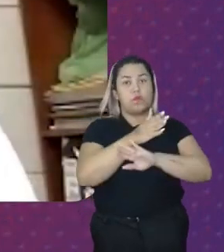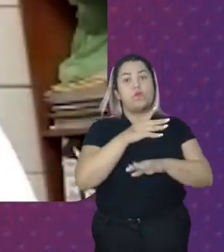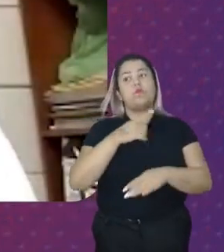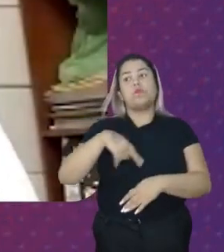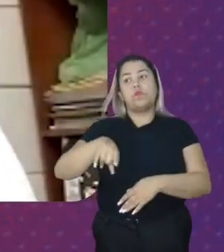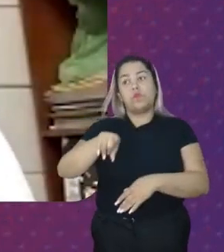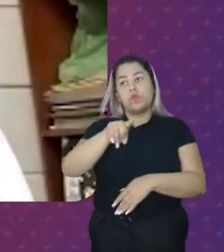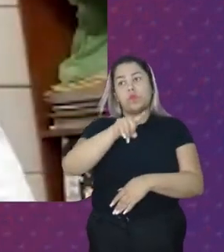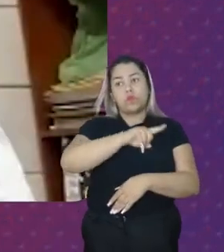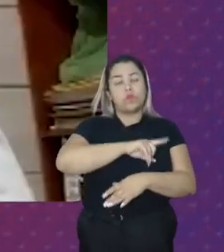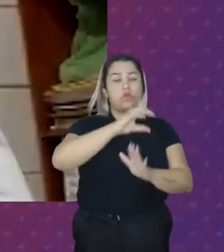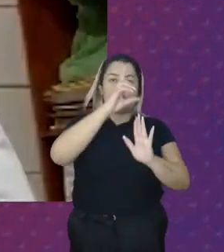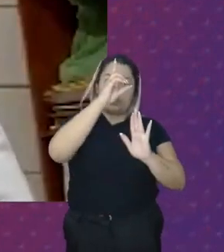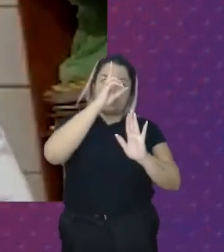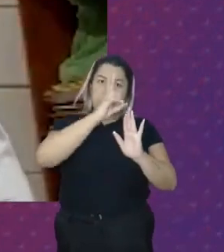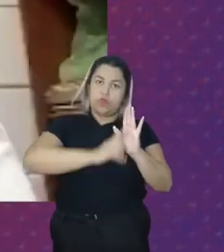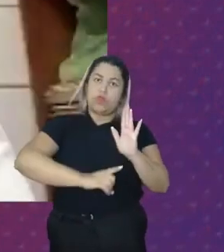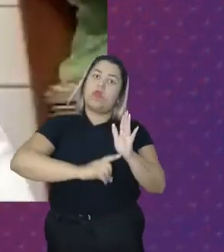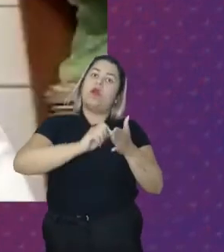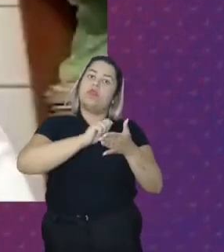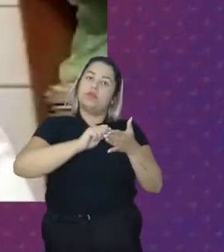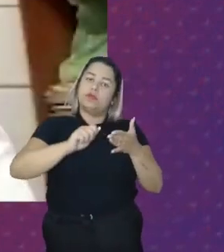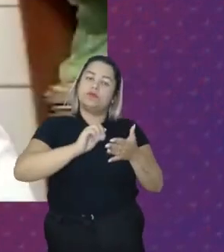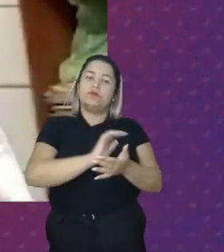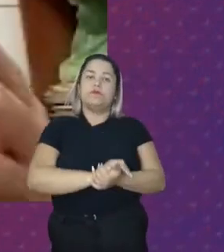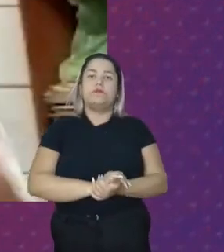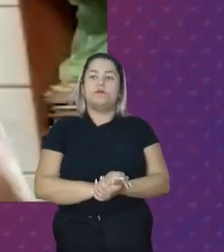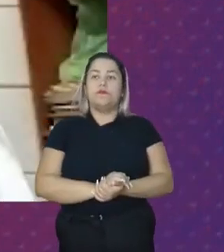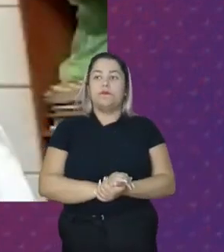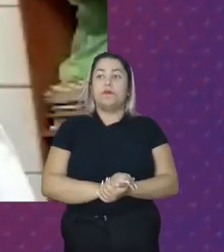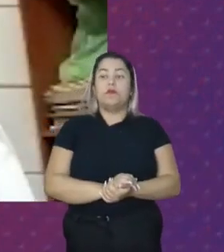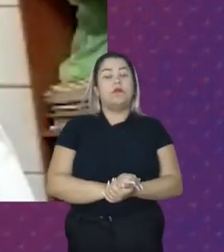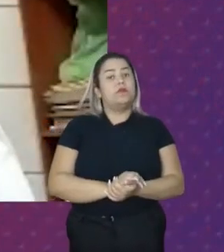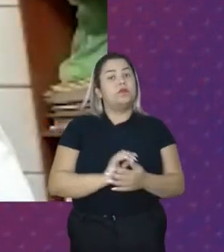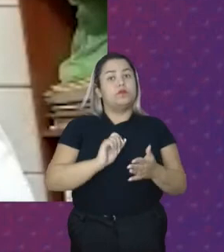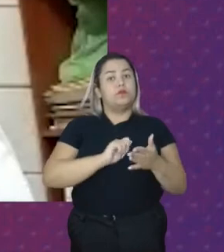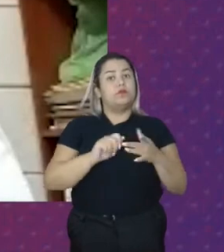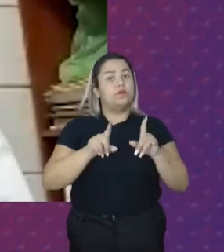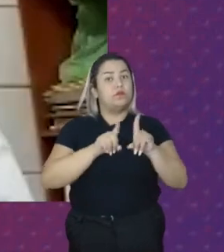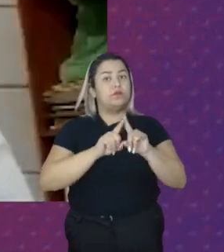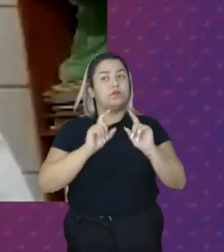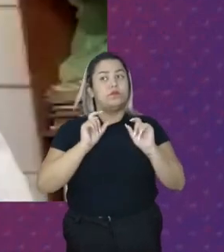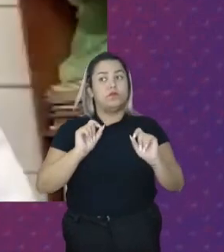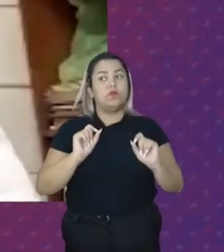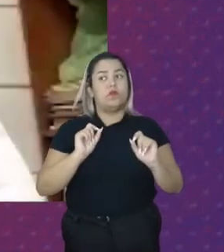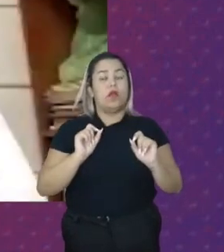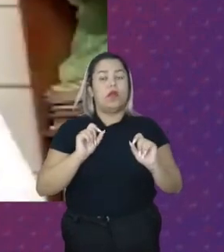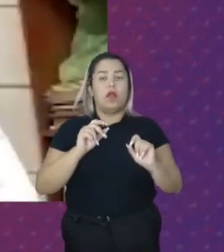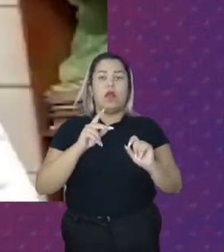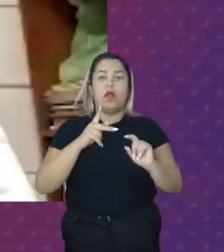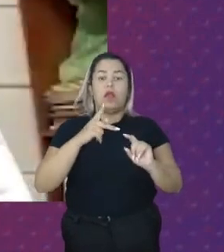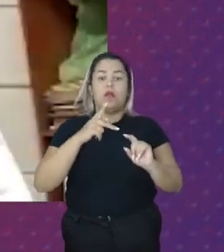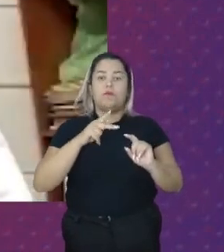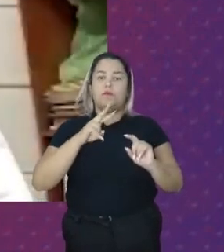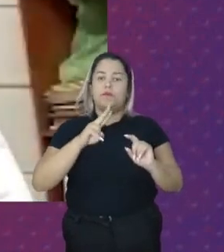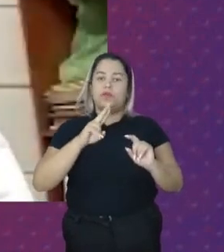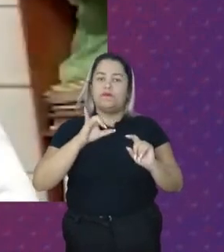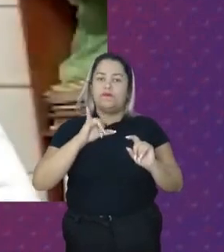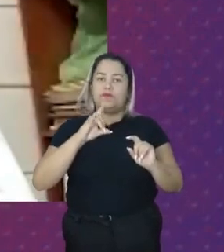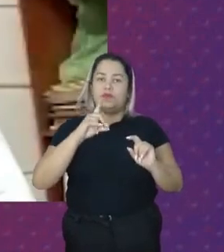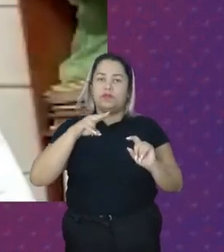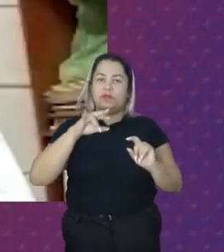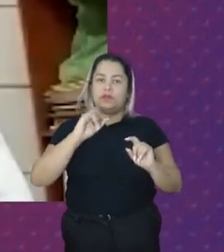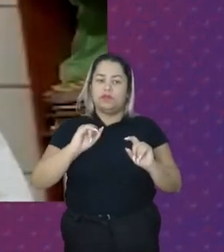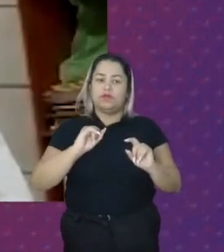primeiro direito Que é a carteira assinada Carteira assinada E a previdência Era só o direito Que a gente